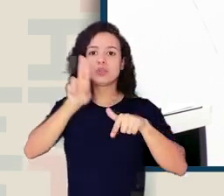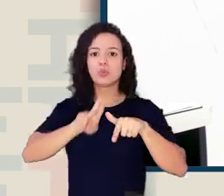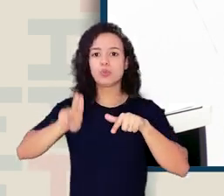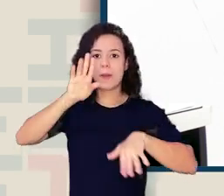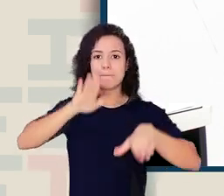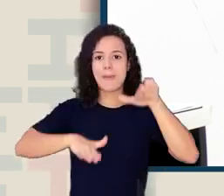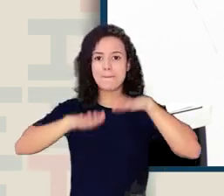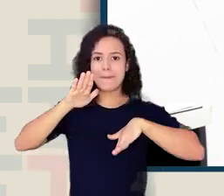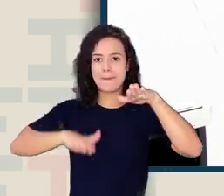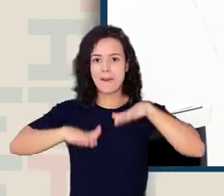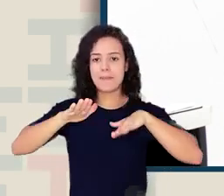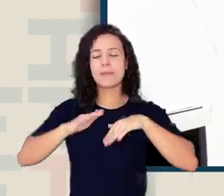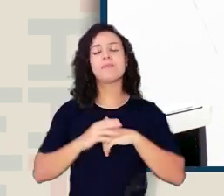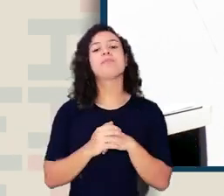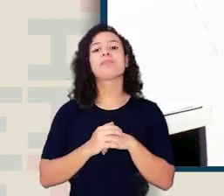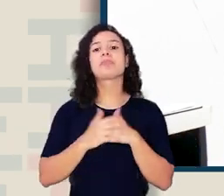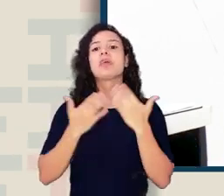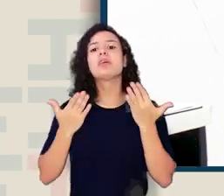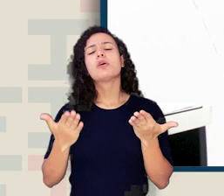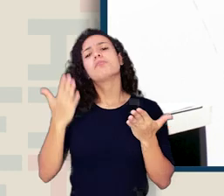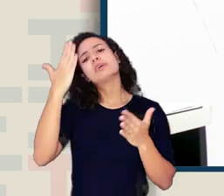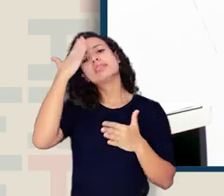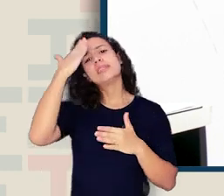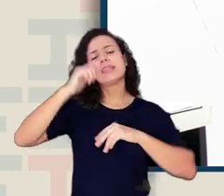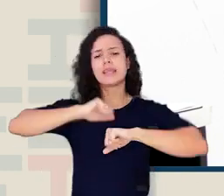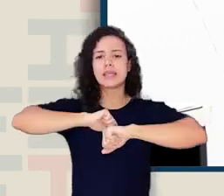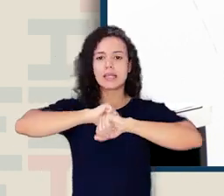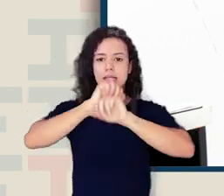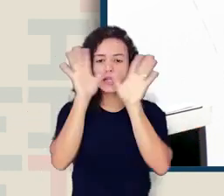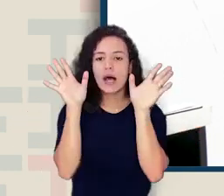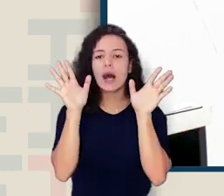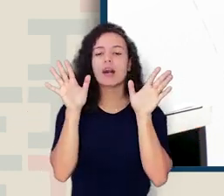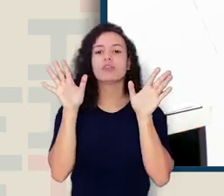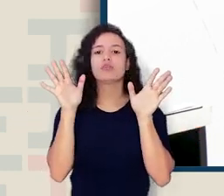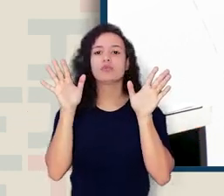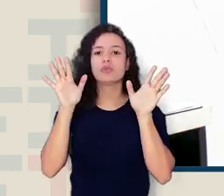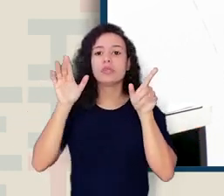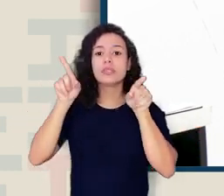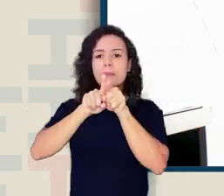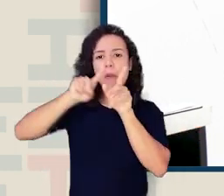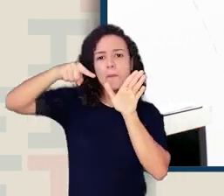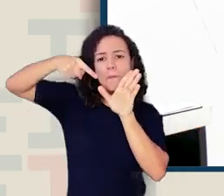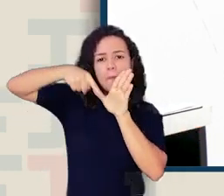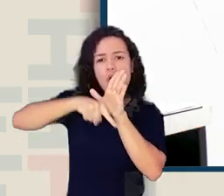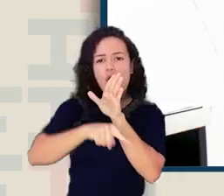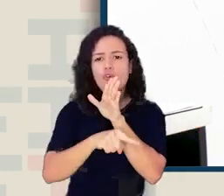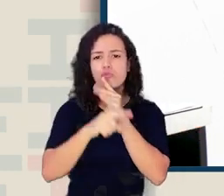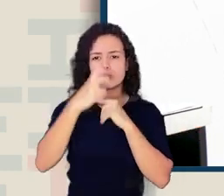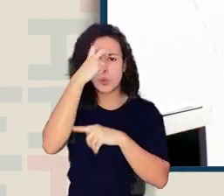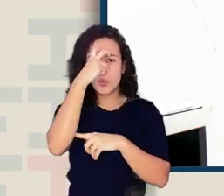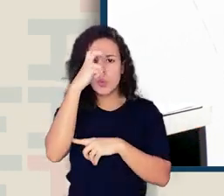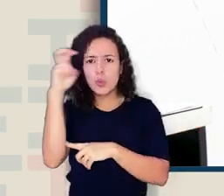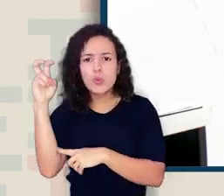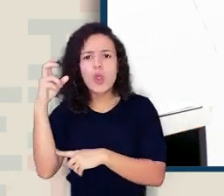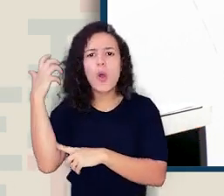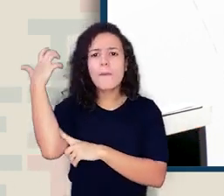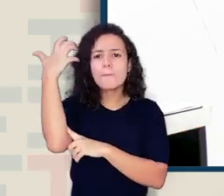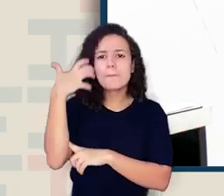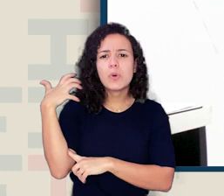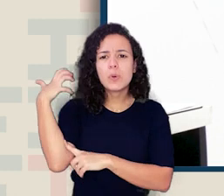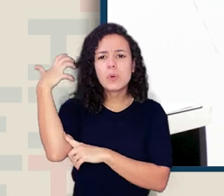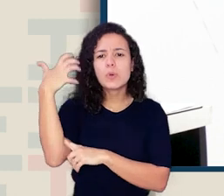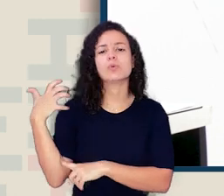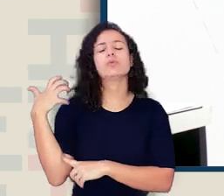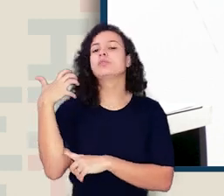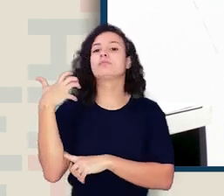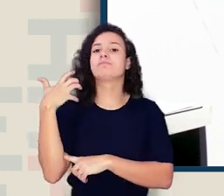nossos tambores. Para que a gente possa, então, entender um pouco mais e fazer uma imersão cultural e musical